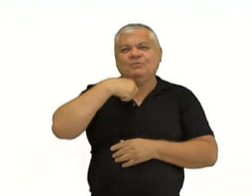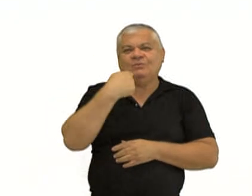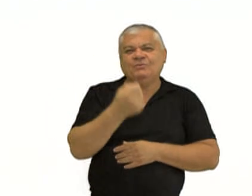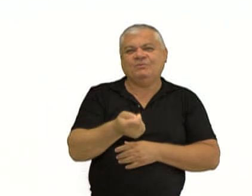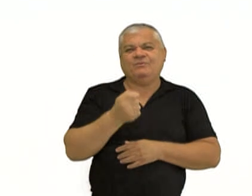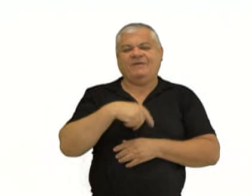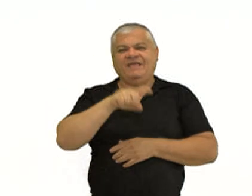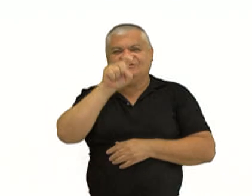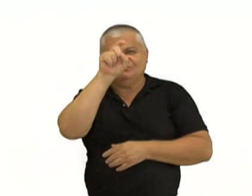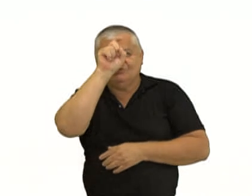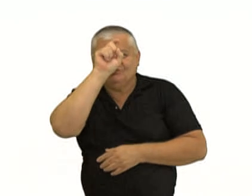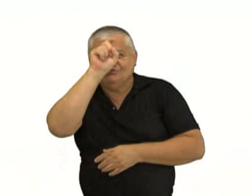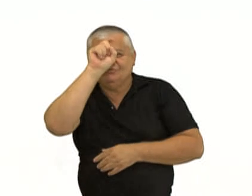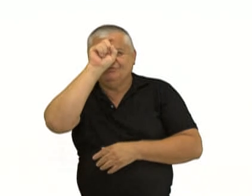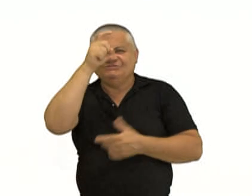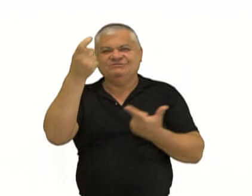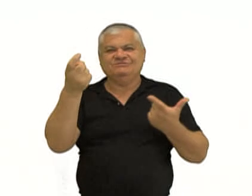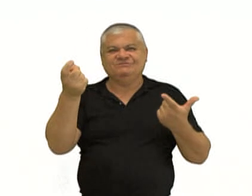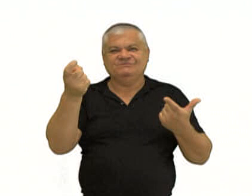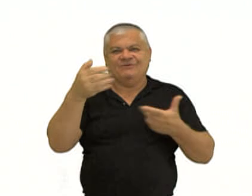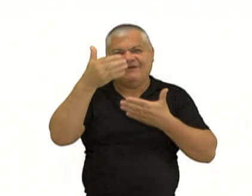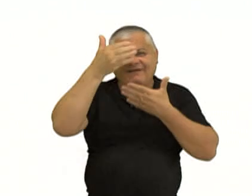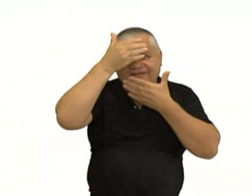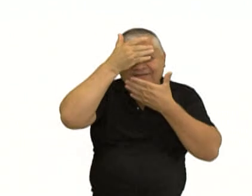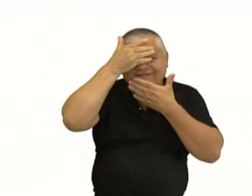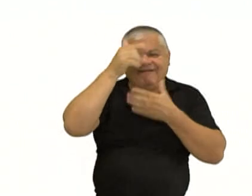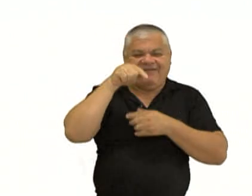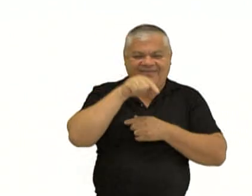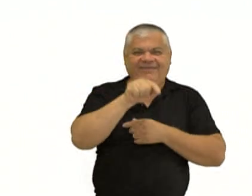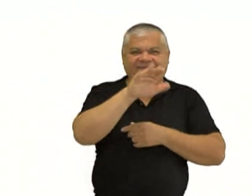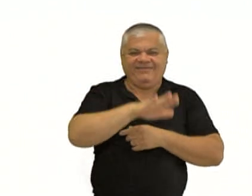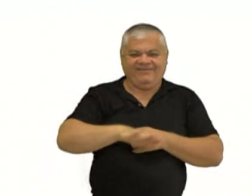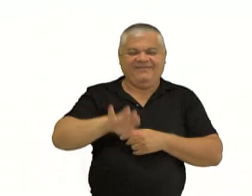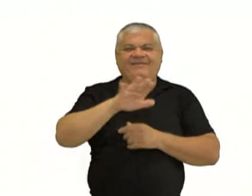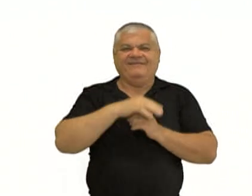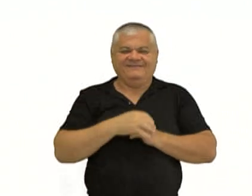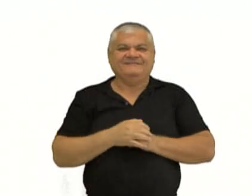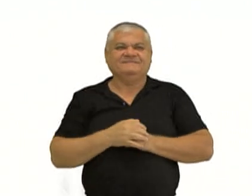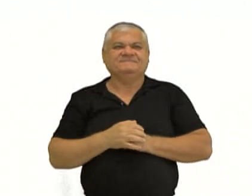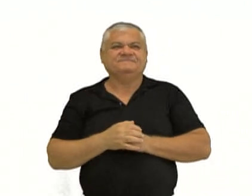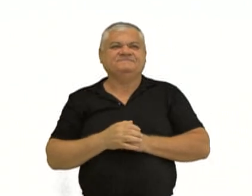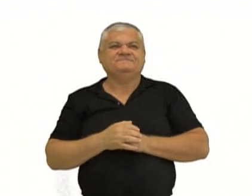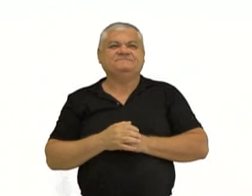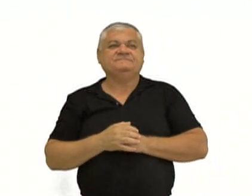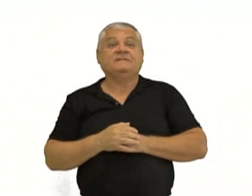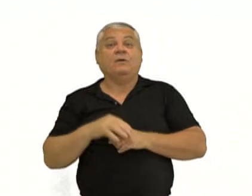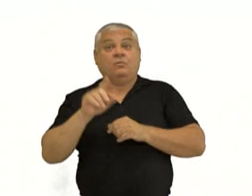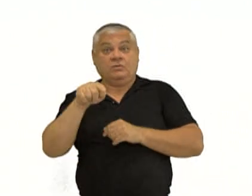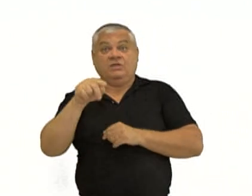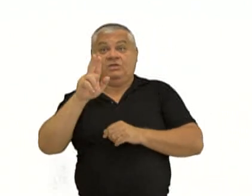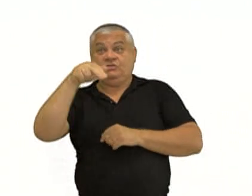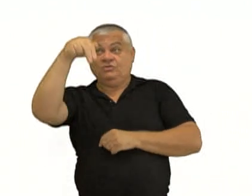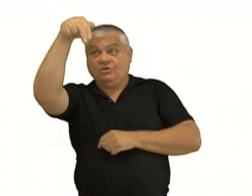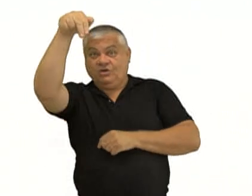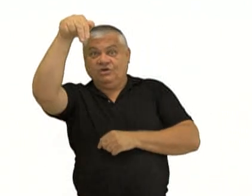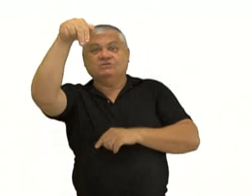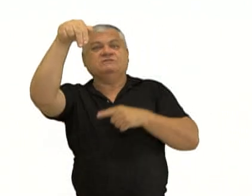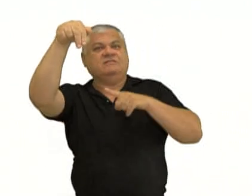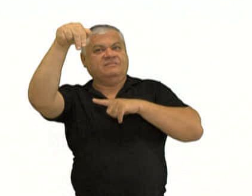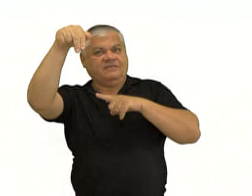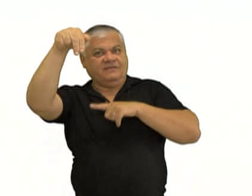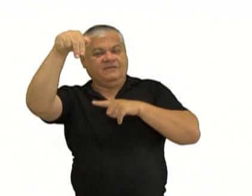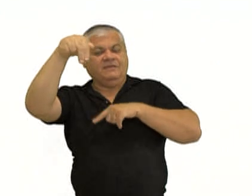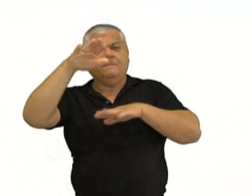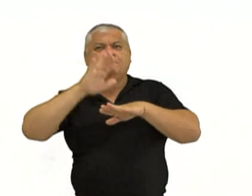muito dessa região aqui da Terra, que fica na Ásia, que é o chamado Oriente Médio, né? A porção norte, o país com